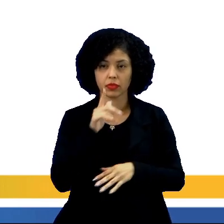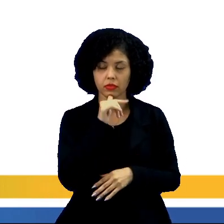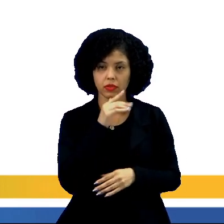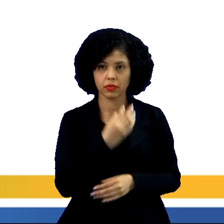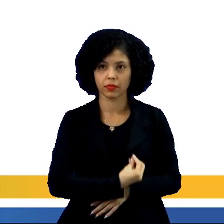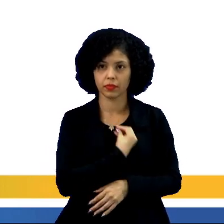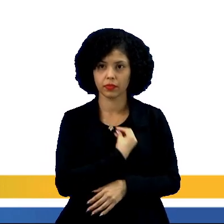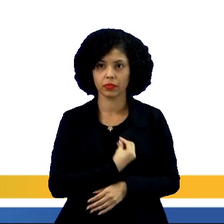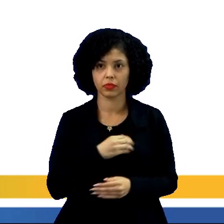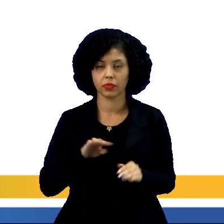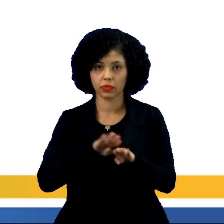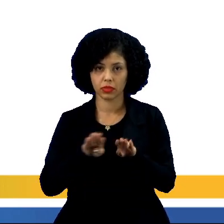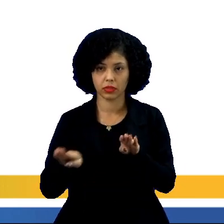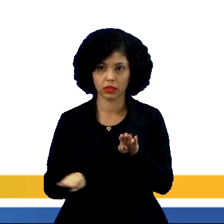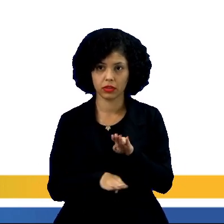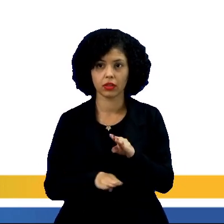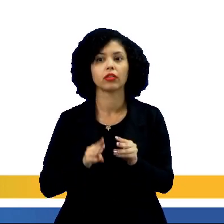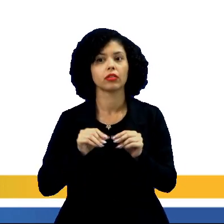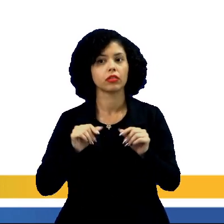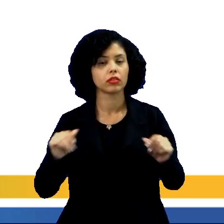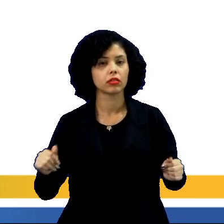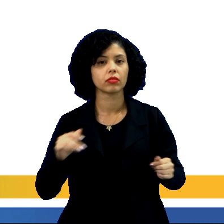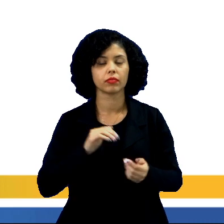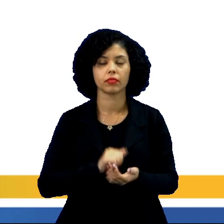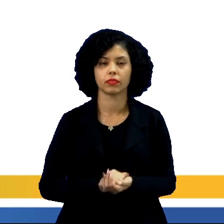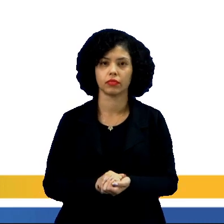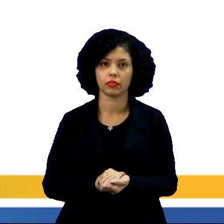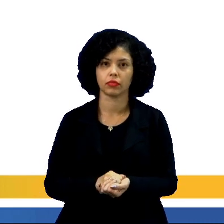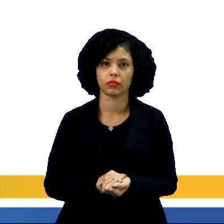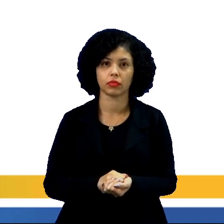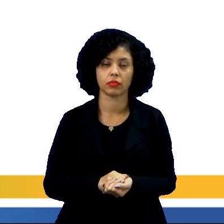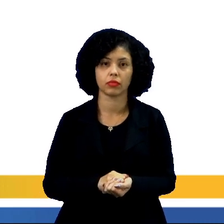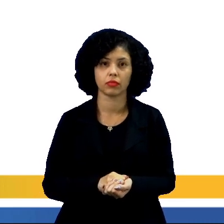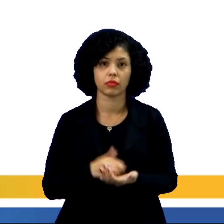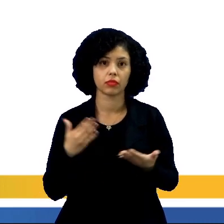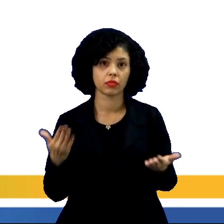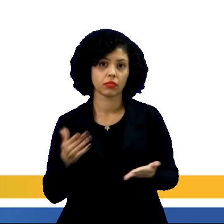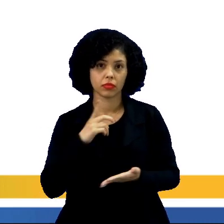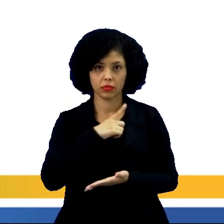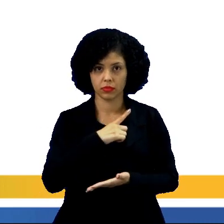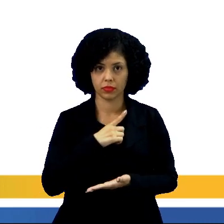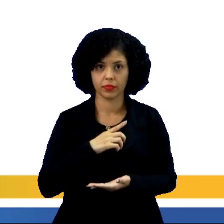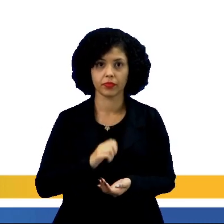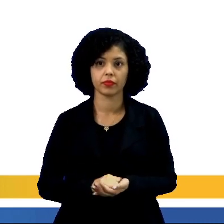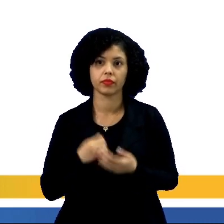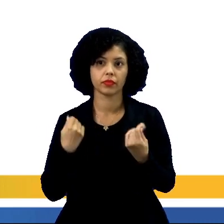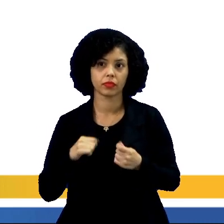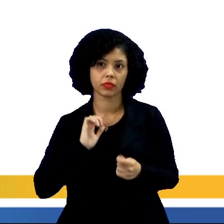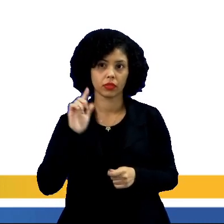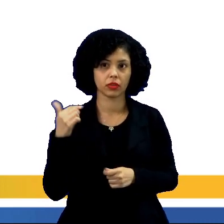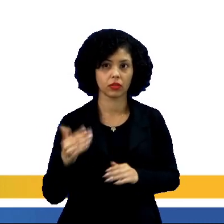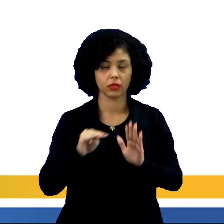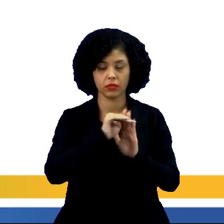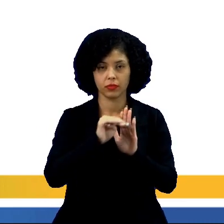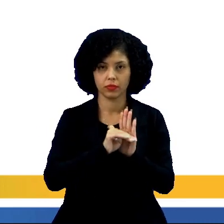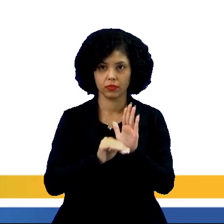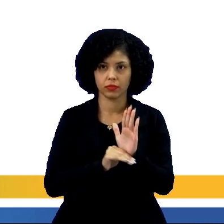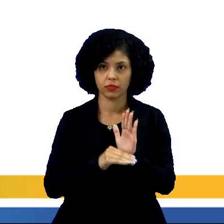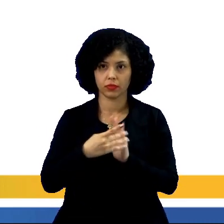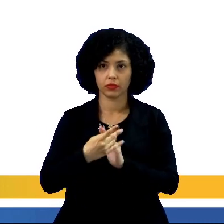água presente abaixo da superfície terrestre. E a gente tem também mais outras